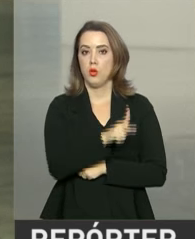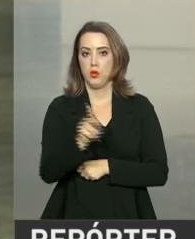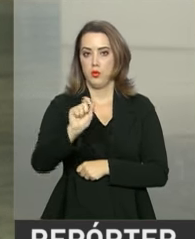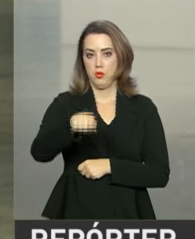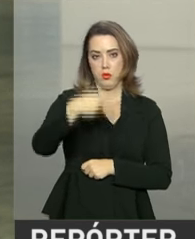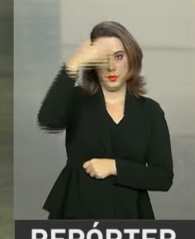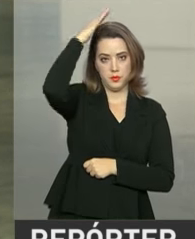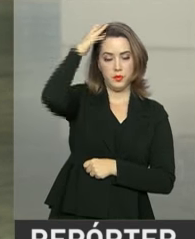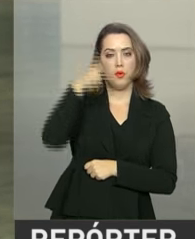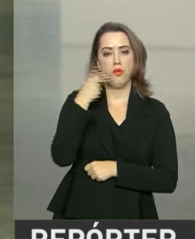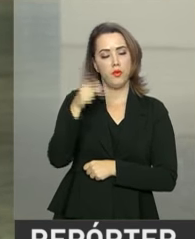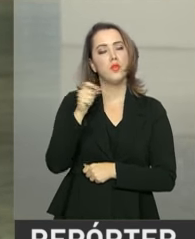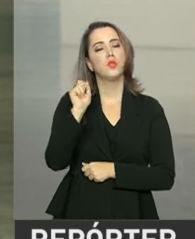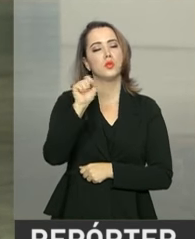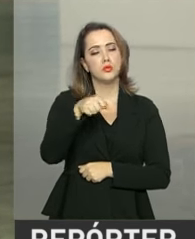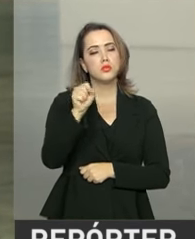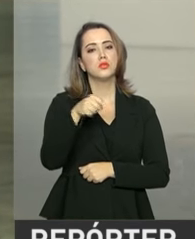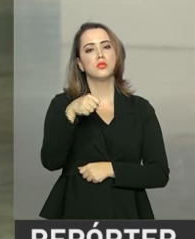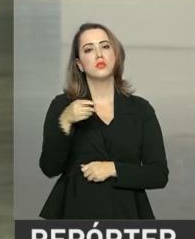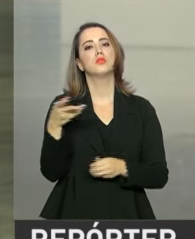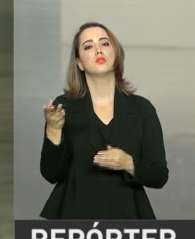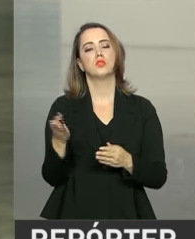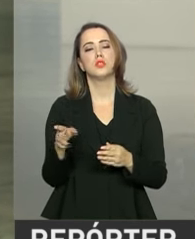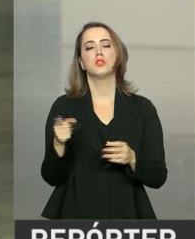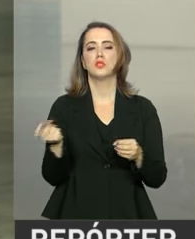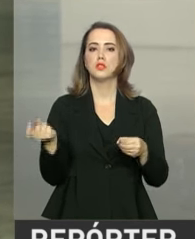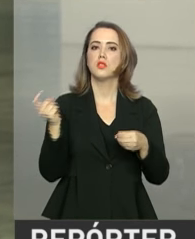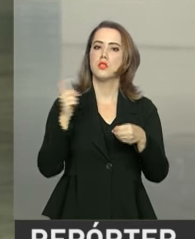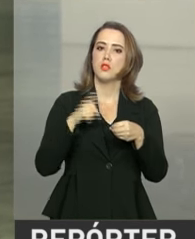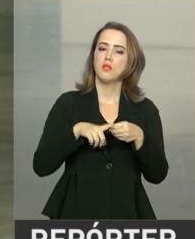se comprometeu nos próximos dias a fazer